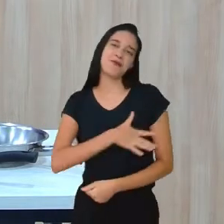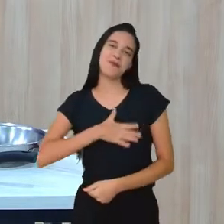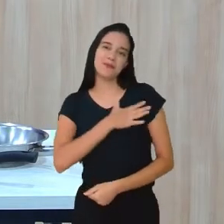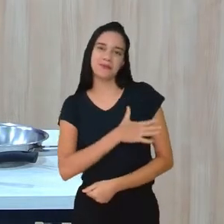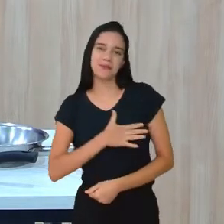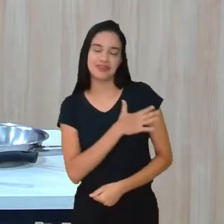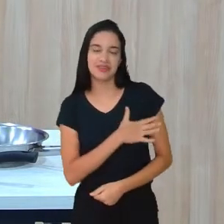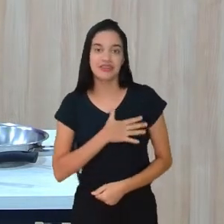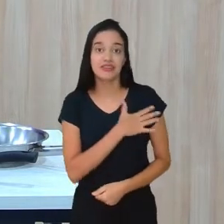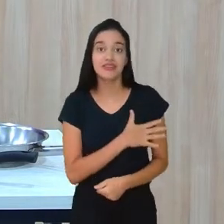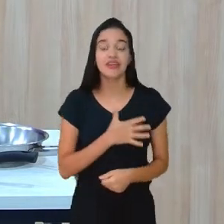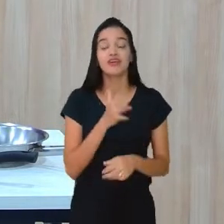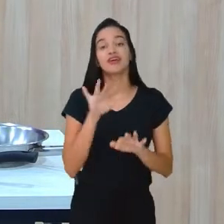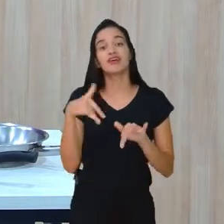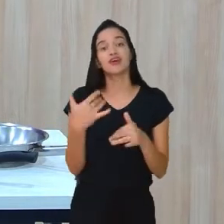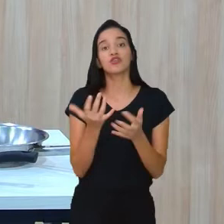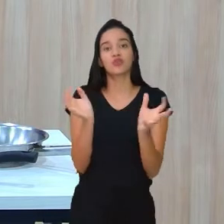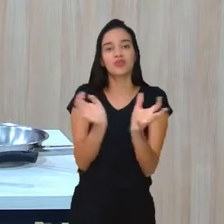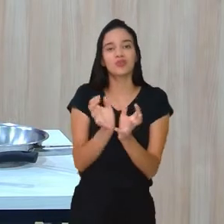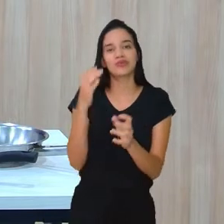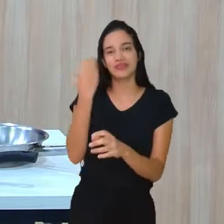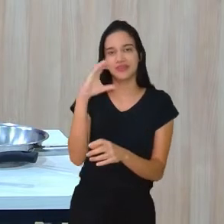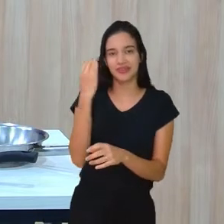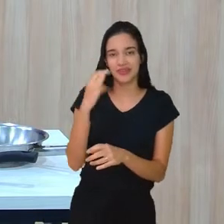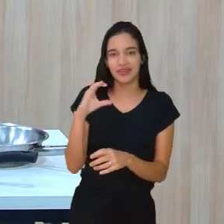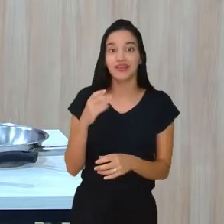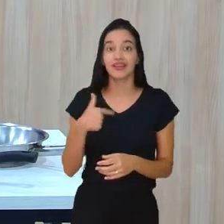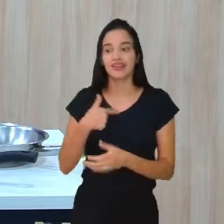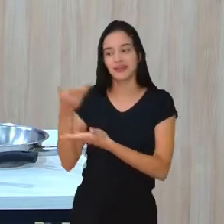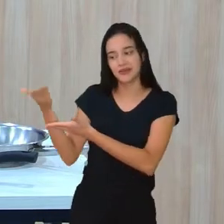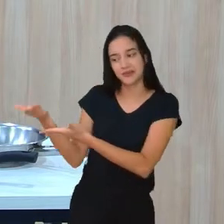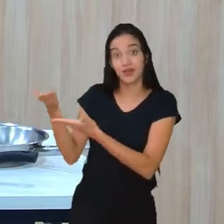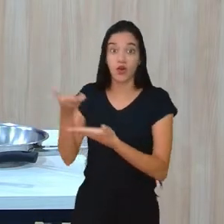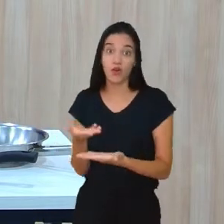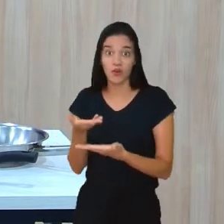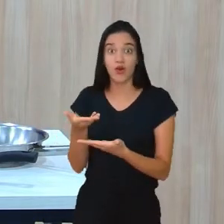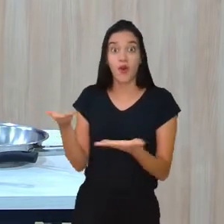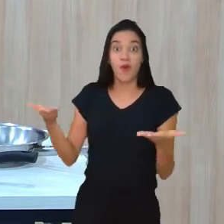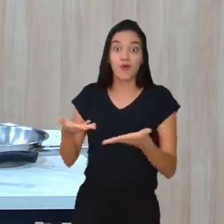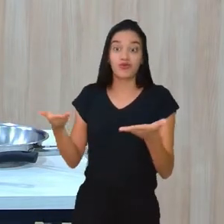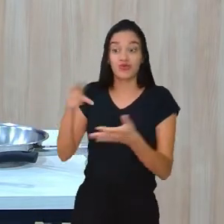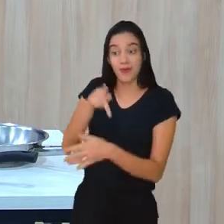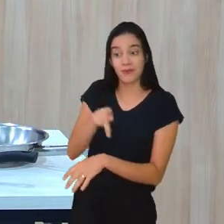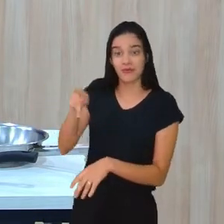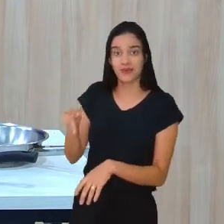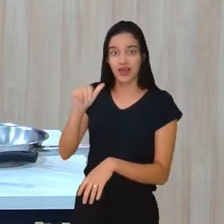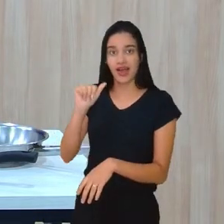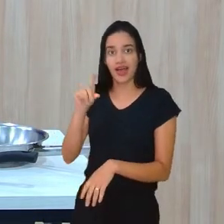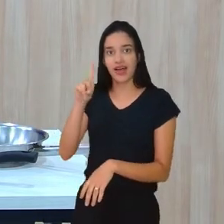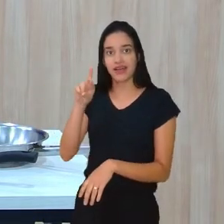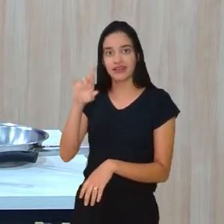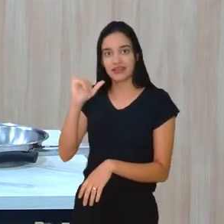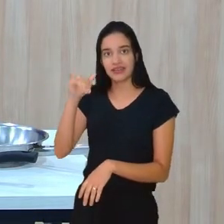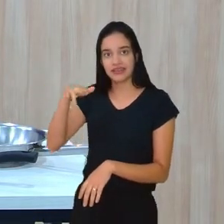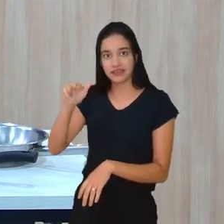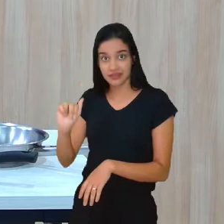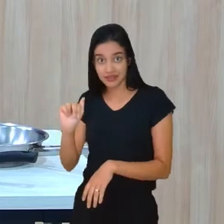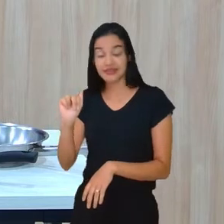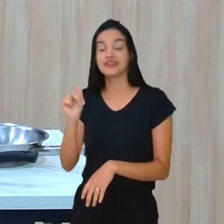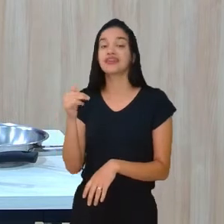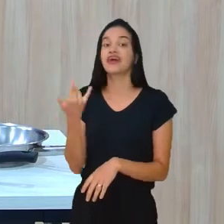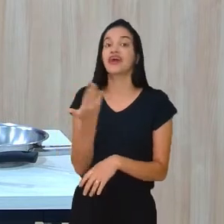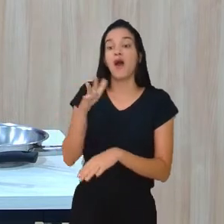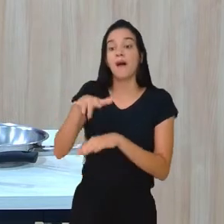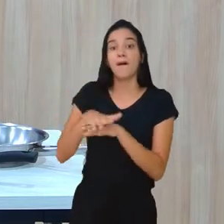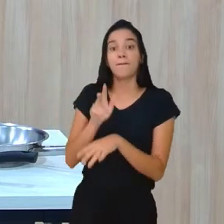prazer que toda a equipe de ciência tem em receber hoje, olha, a professora Adriana, a professora de língua portuguesa, e que